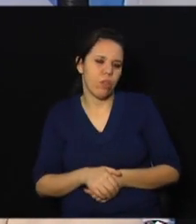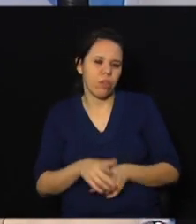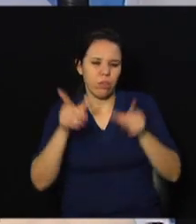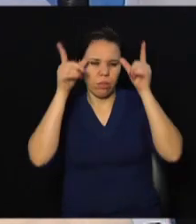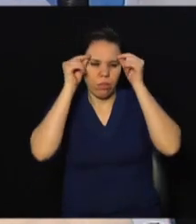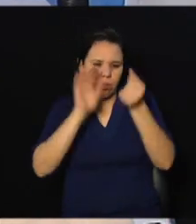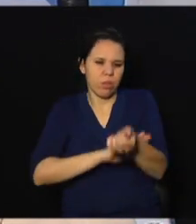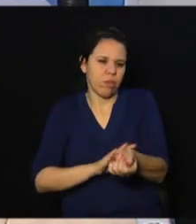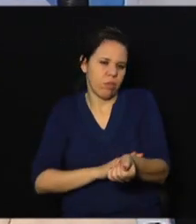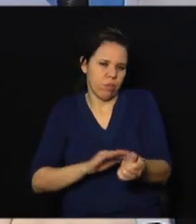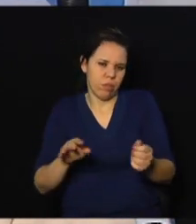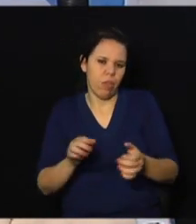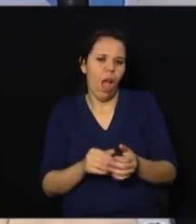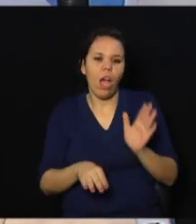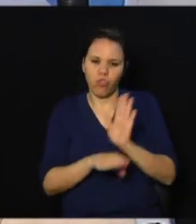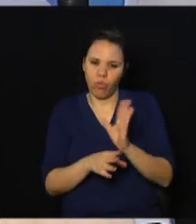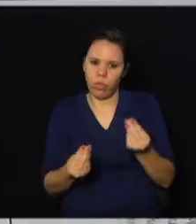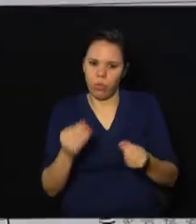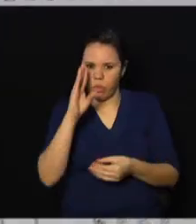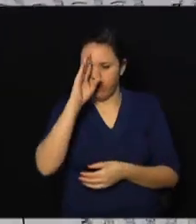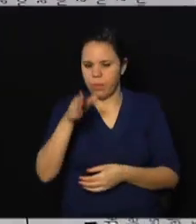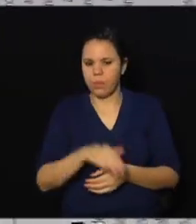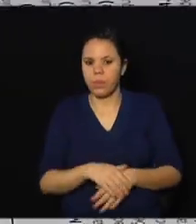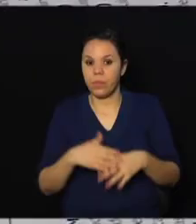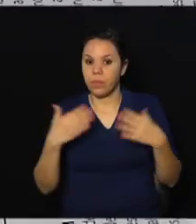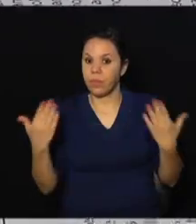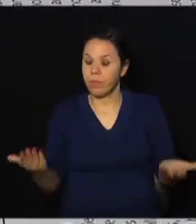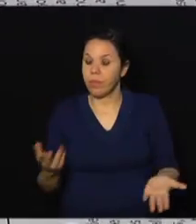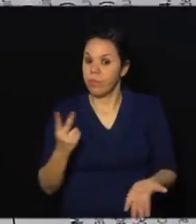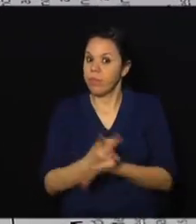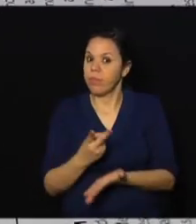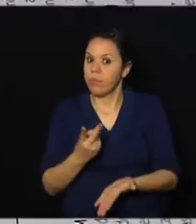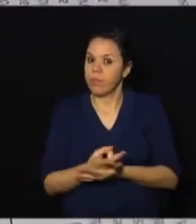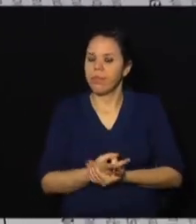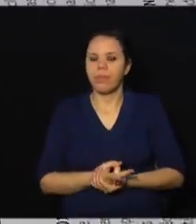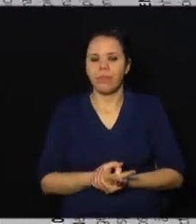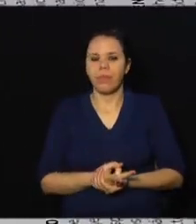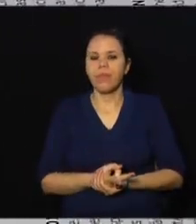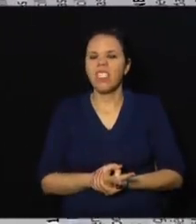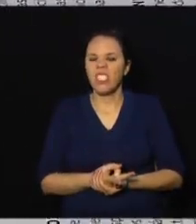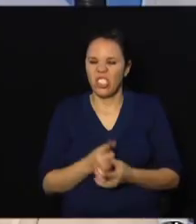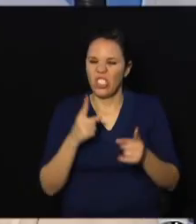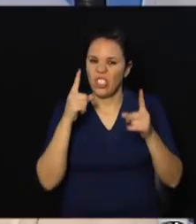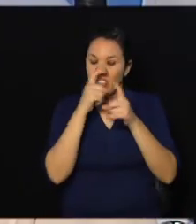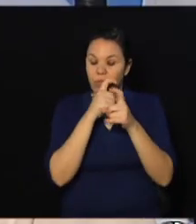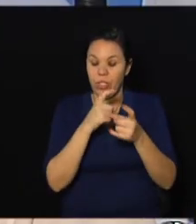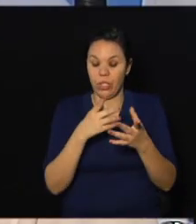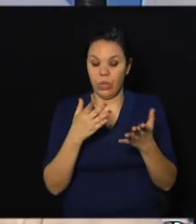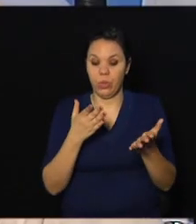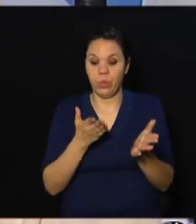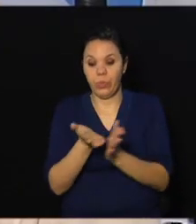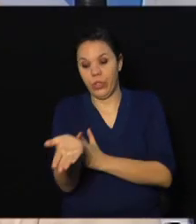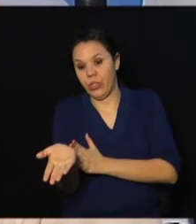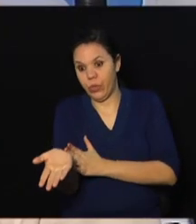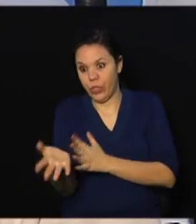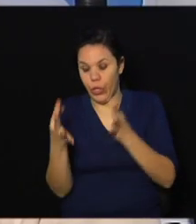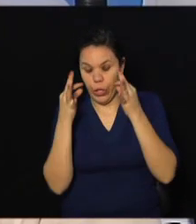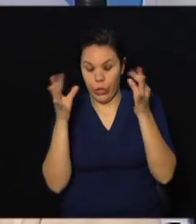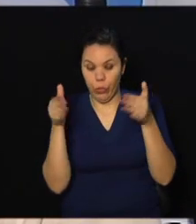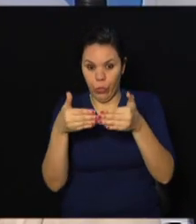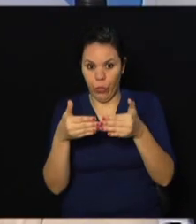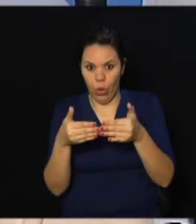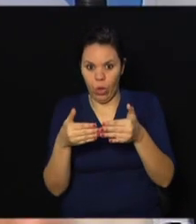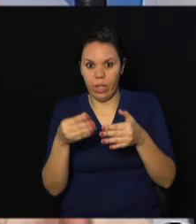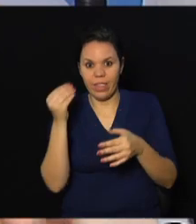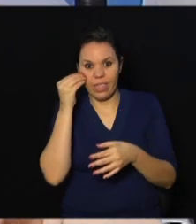desestressada, assim, e ajuda. É fundamental, eu acho. Mas mesmo assim, desligar é difícil. É complicado, a gente tenta descansar,